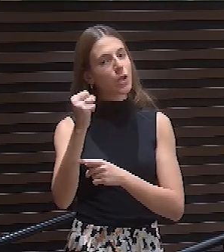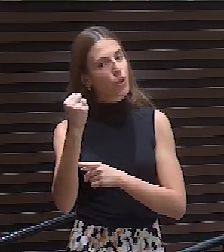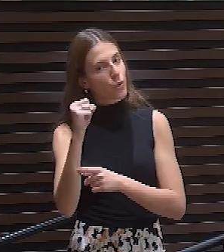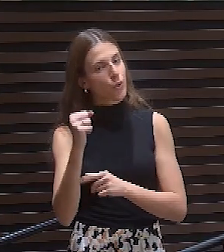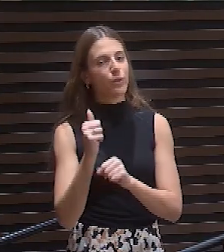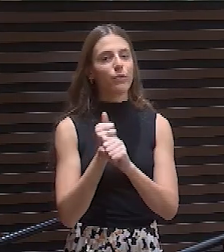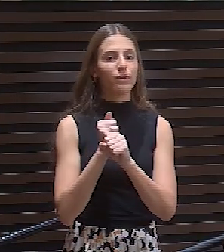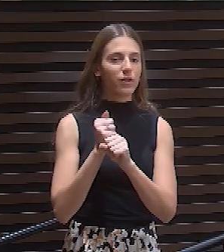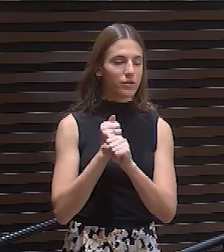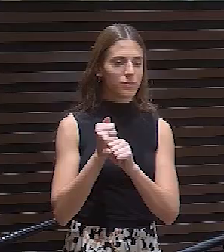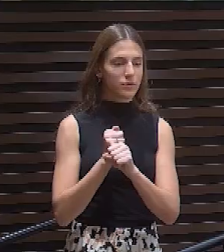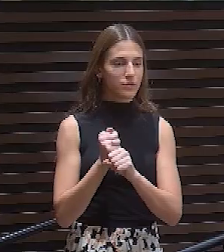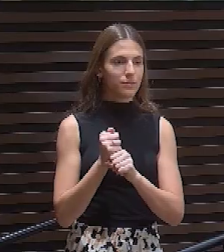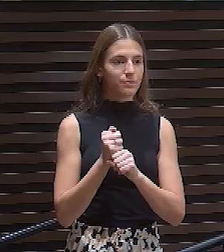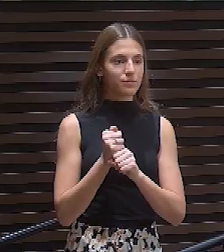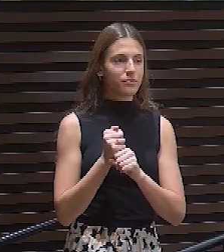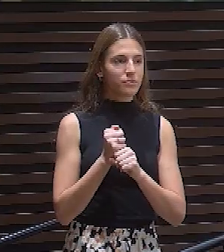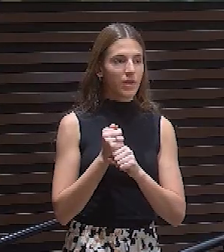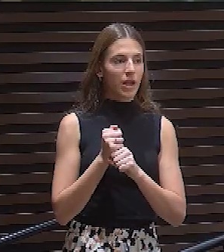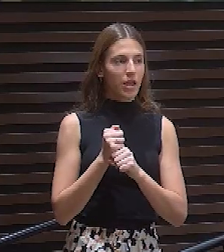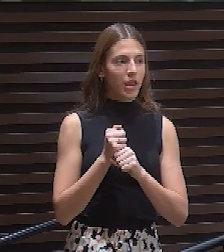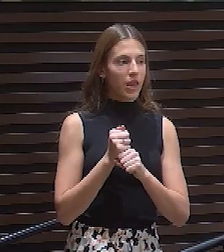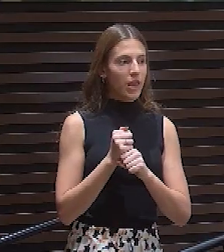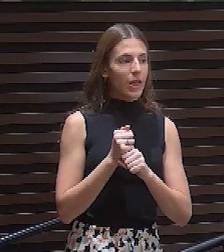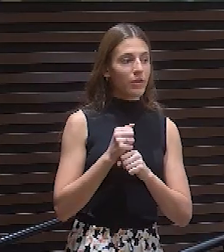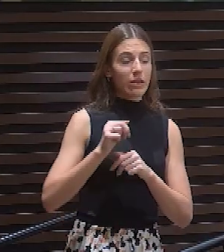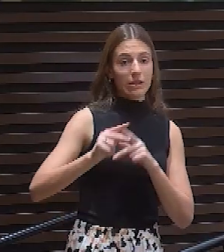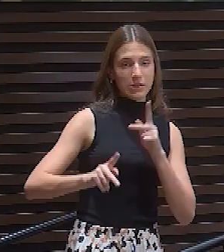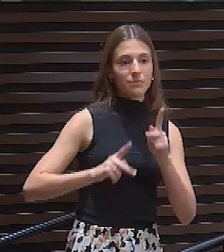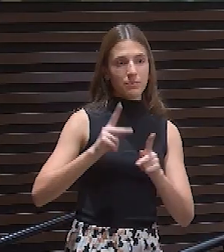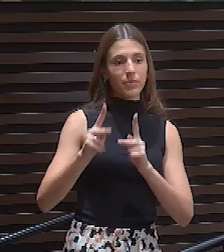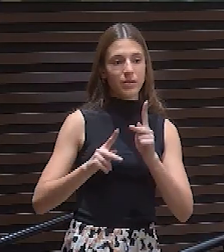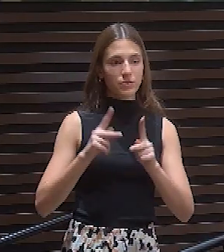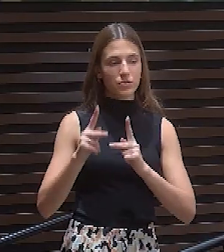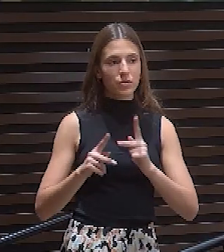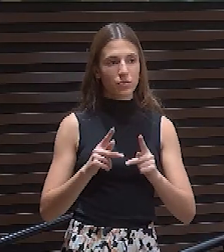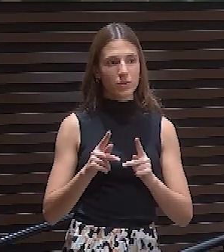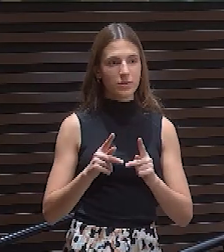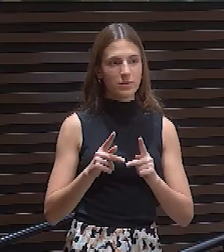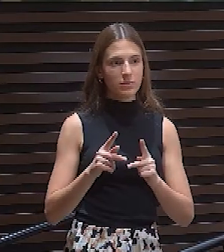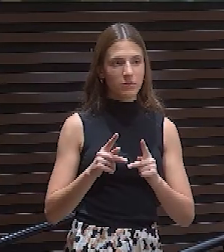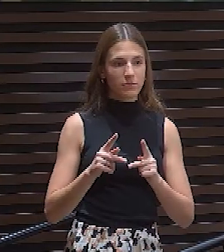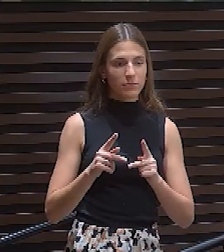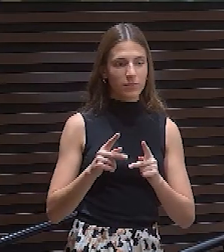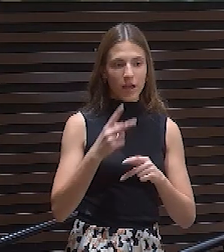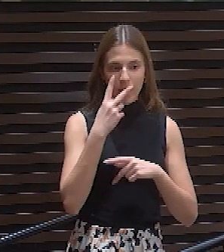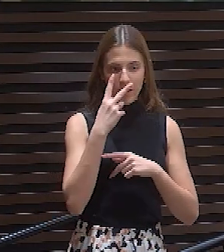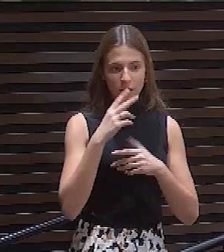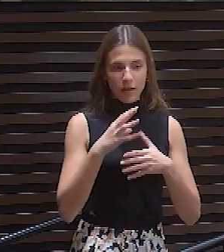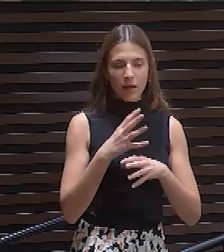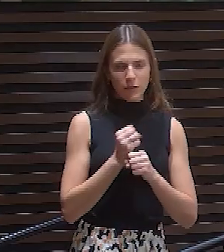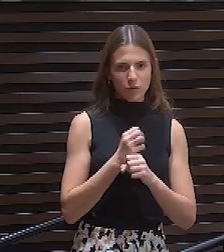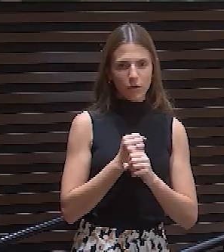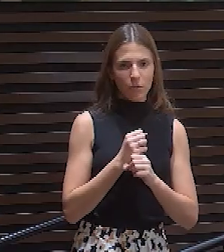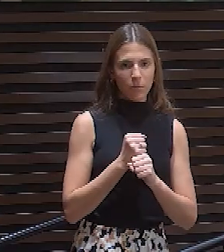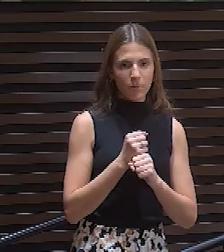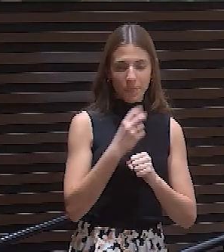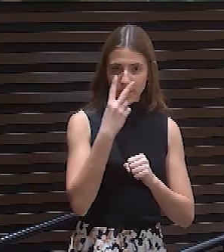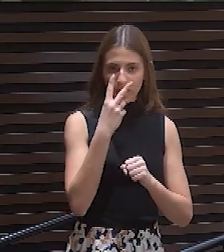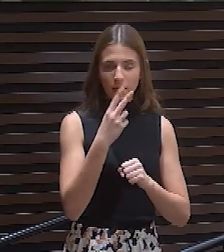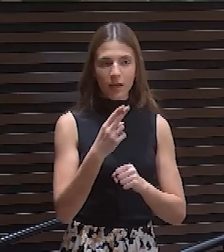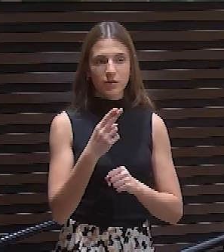É o que calculam as pessoas que seriam capazes de andar naqueles